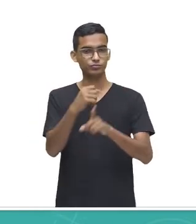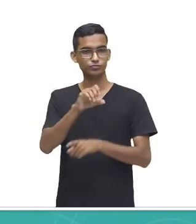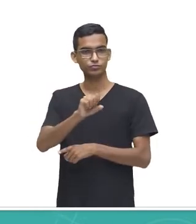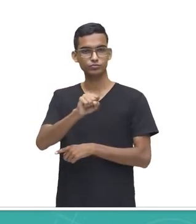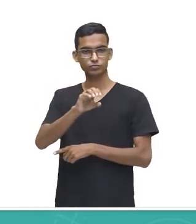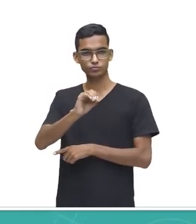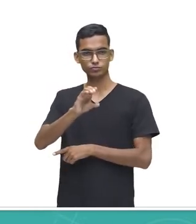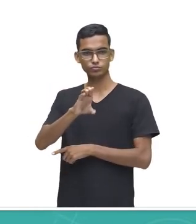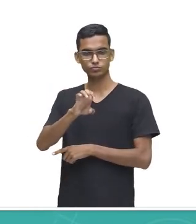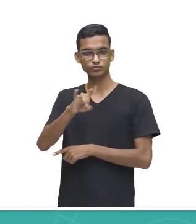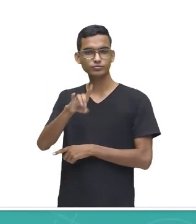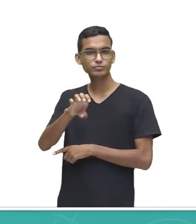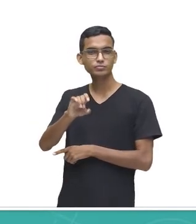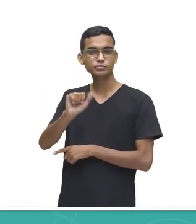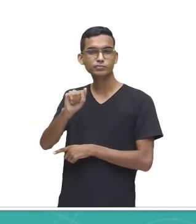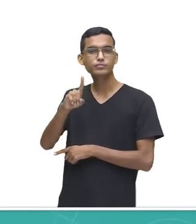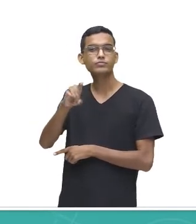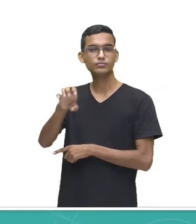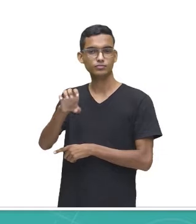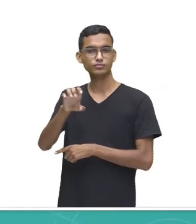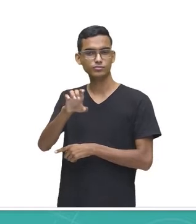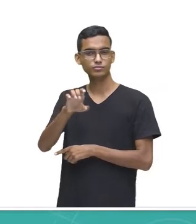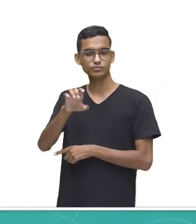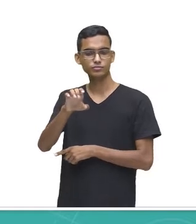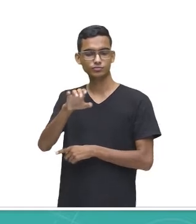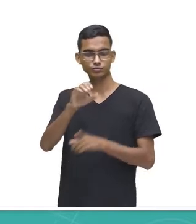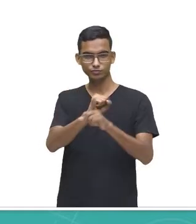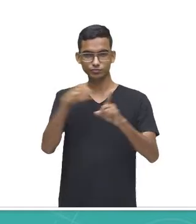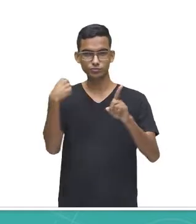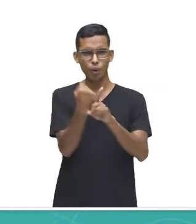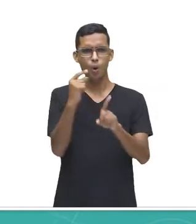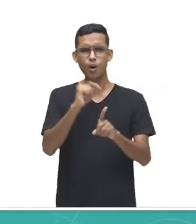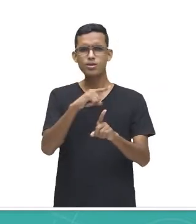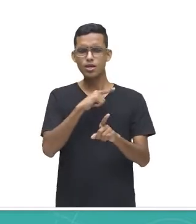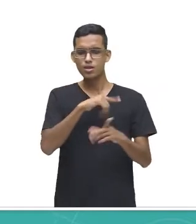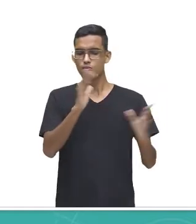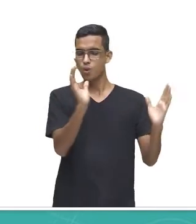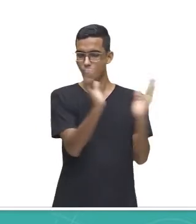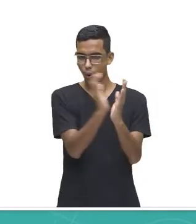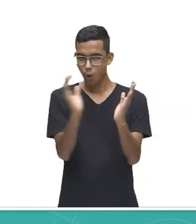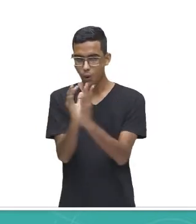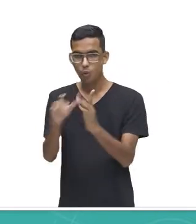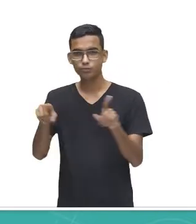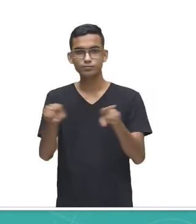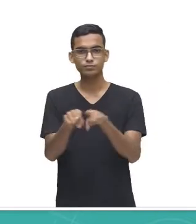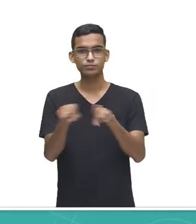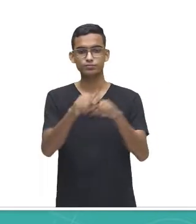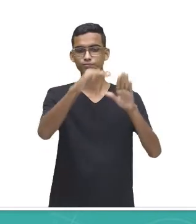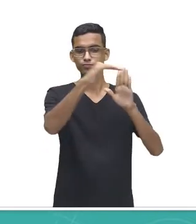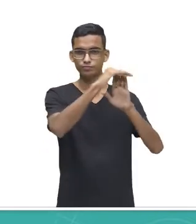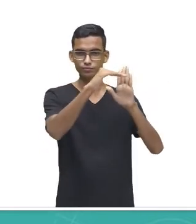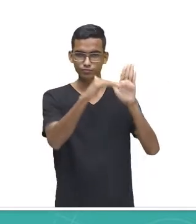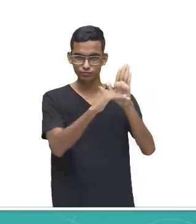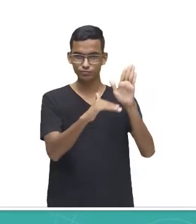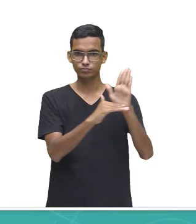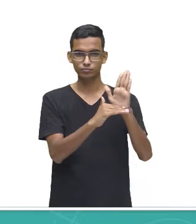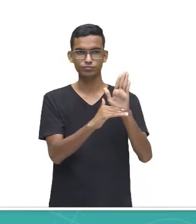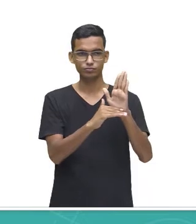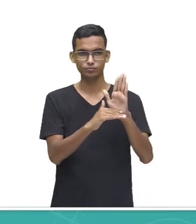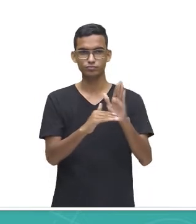como é que ela é composta? Por grupos, por classes. Então, por que nós estamos vendo